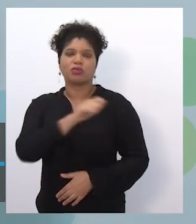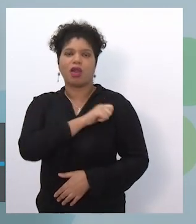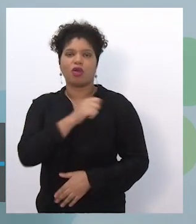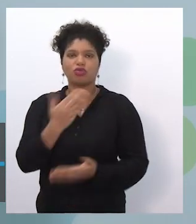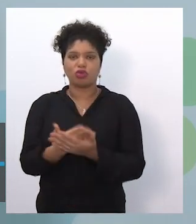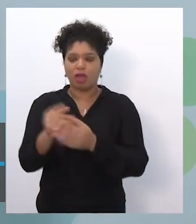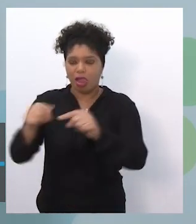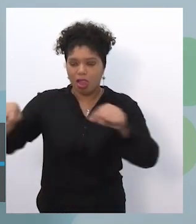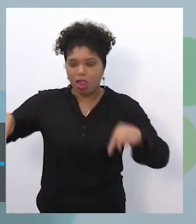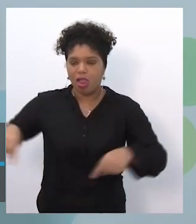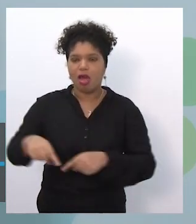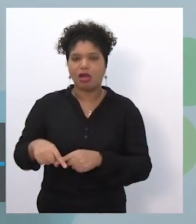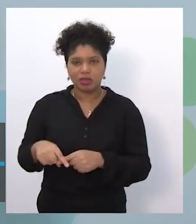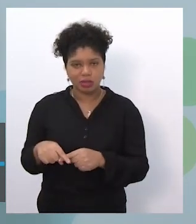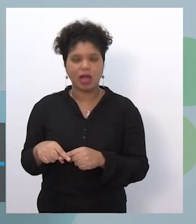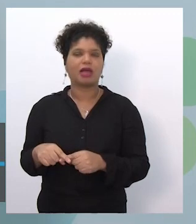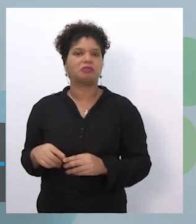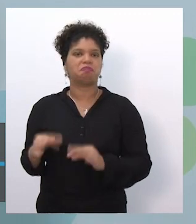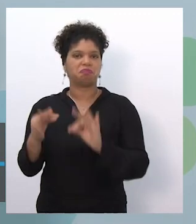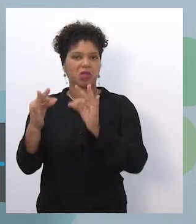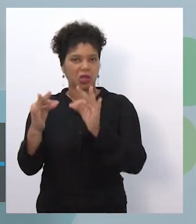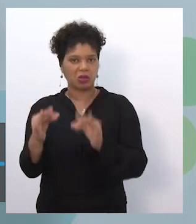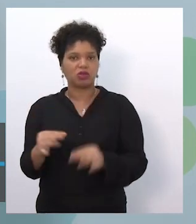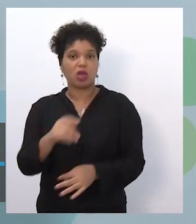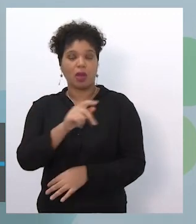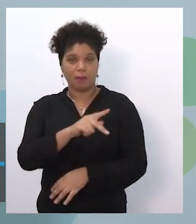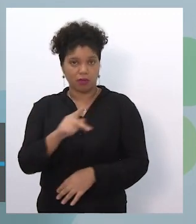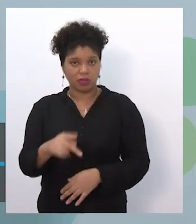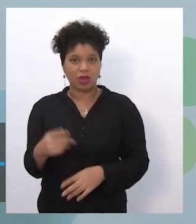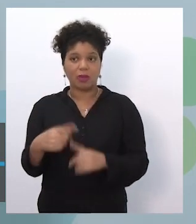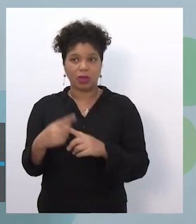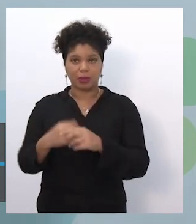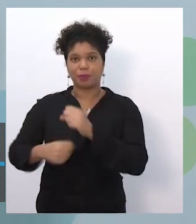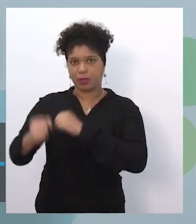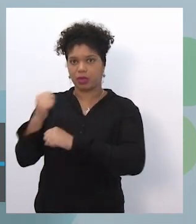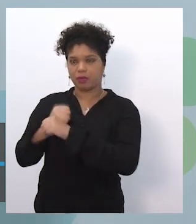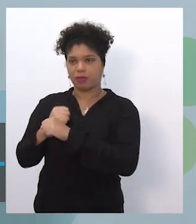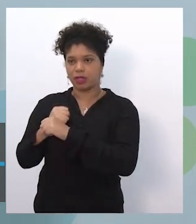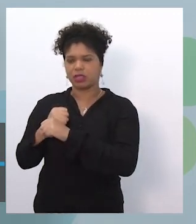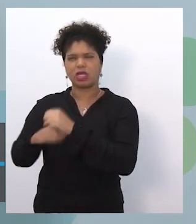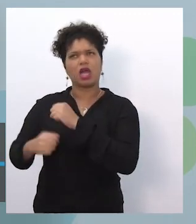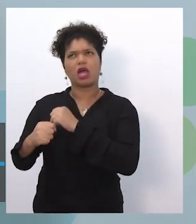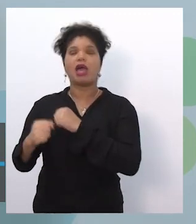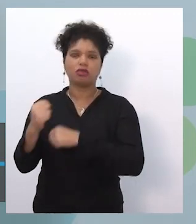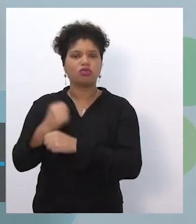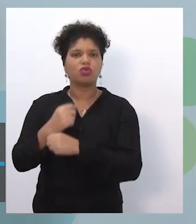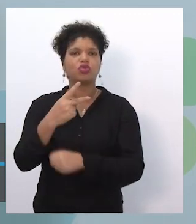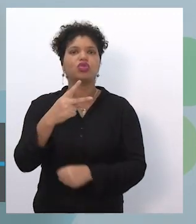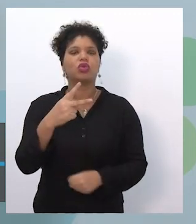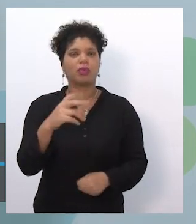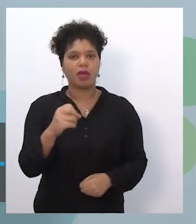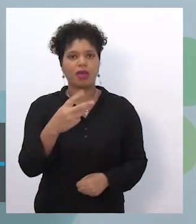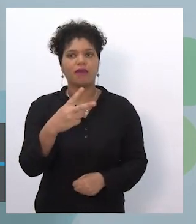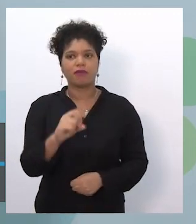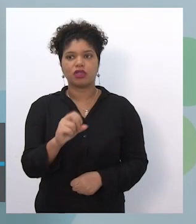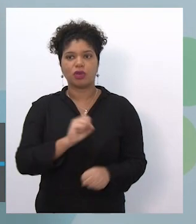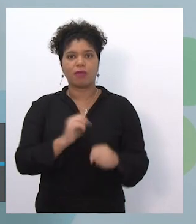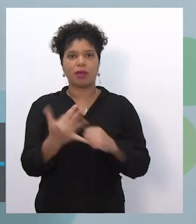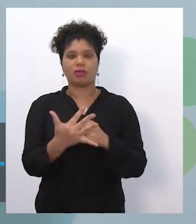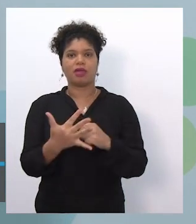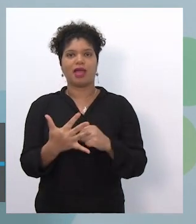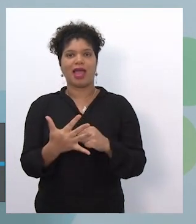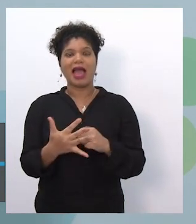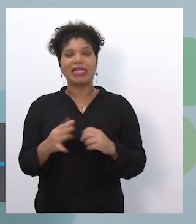a tecnologia, os professores, né? Porque esse ano que passou, de 2019, 2020, né? Que foi a pandemia, fez um boom,